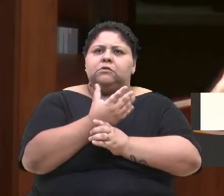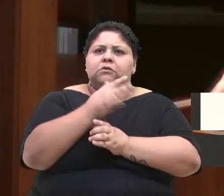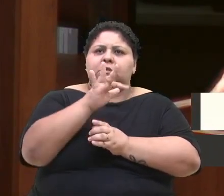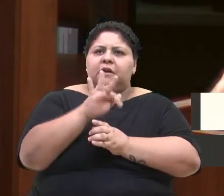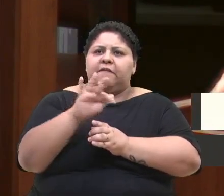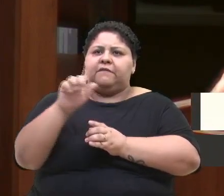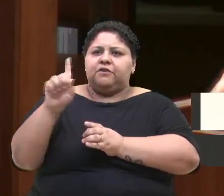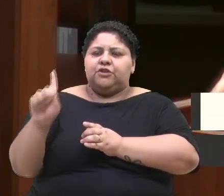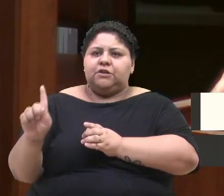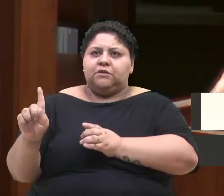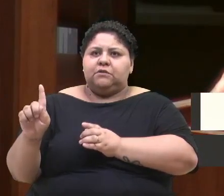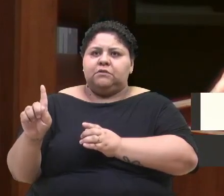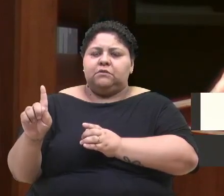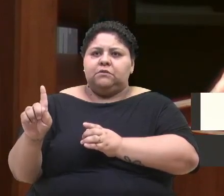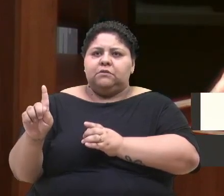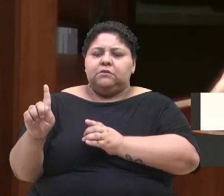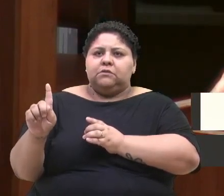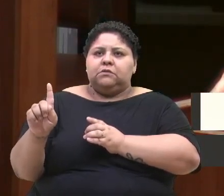FGs